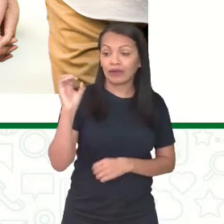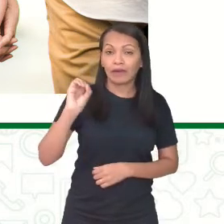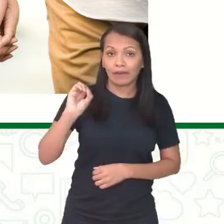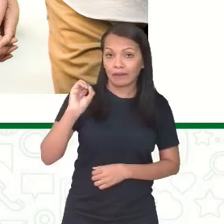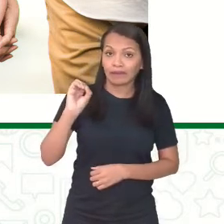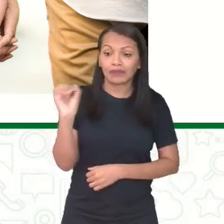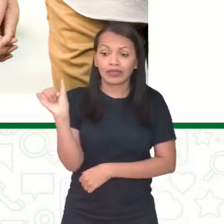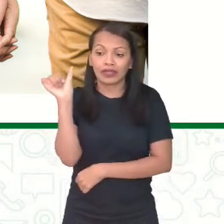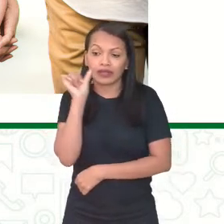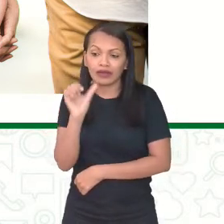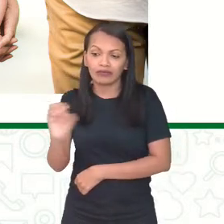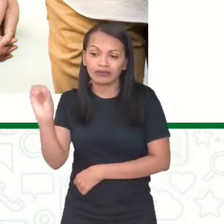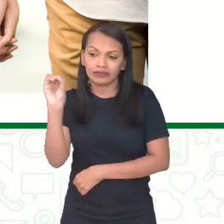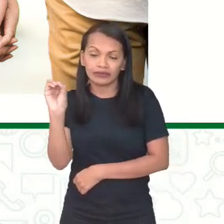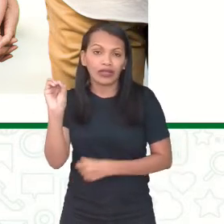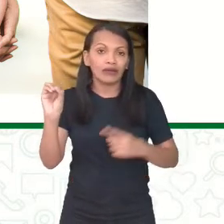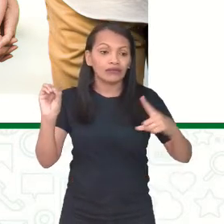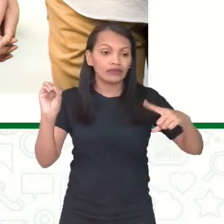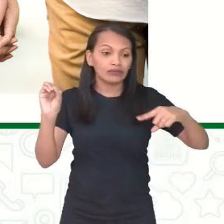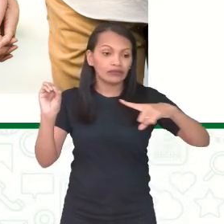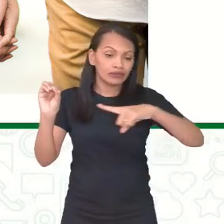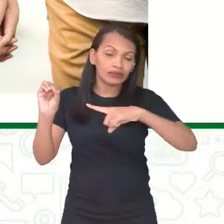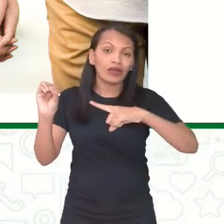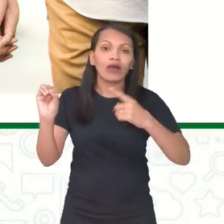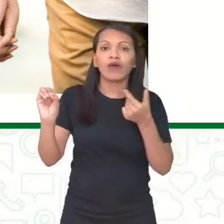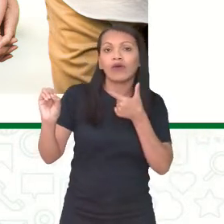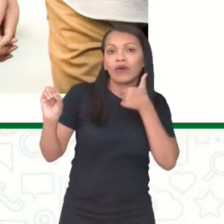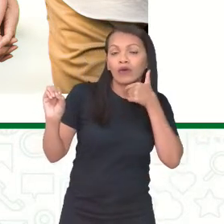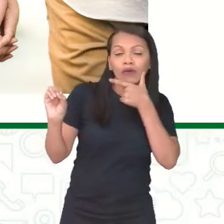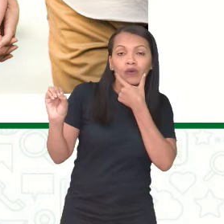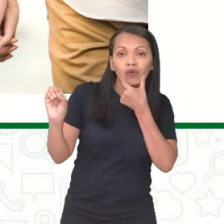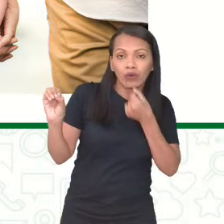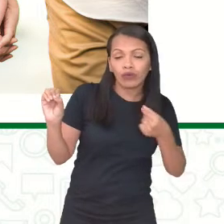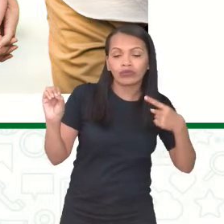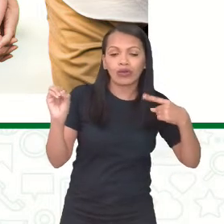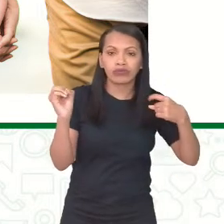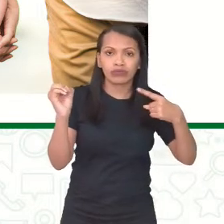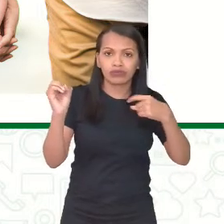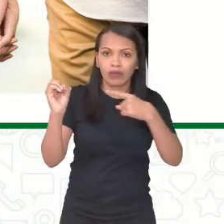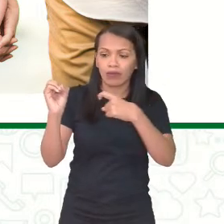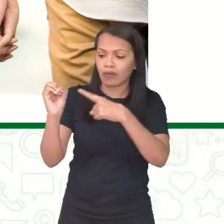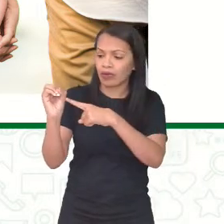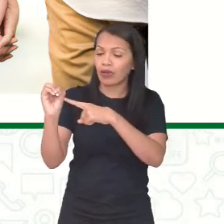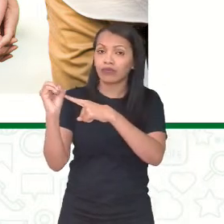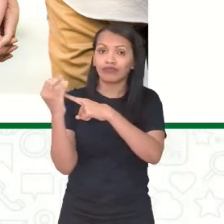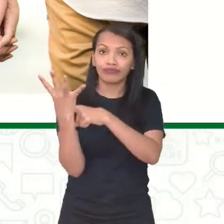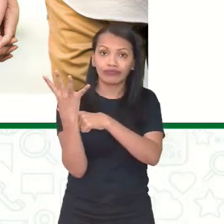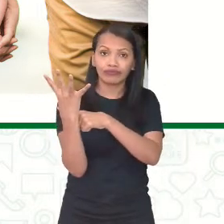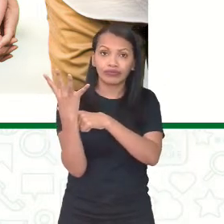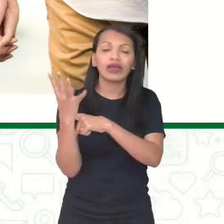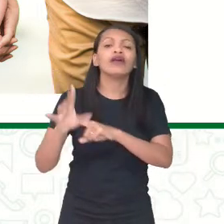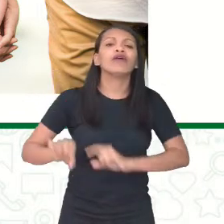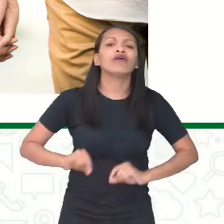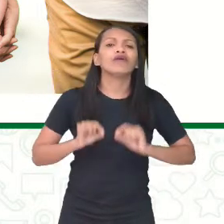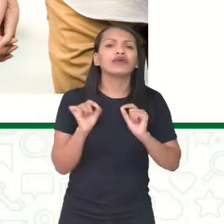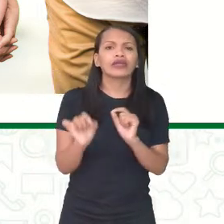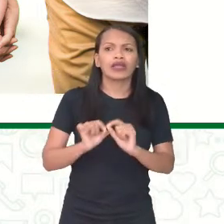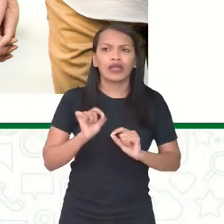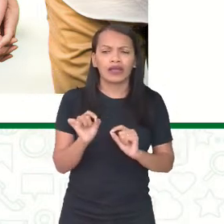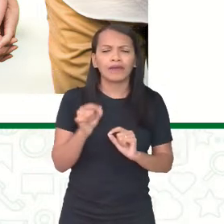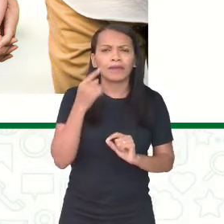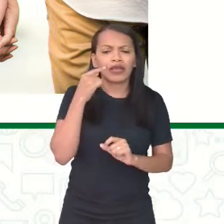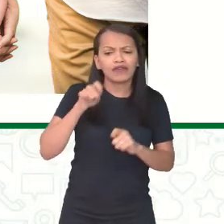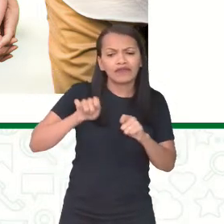masculino, e o óvulo, que é feminino. Então, qual é a função do sistema reprodutor, gente? Ele é responsável